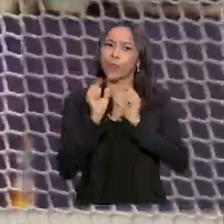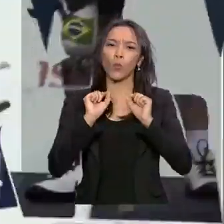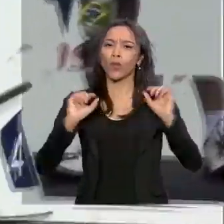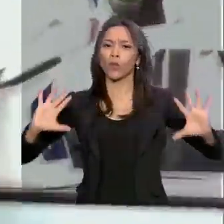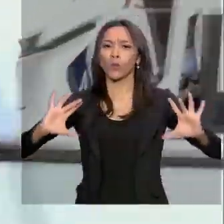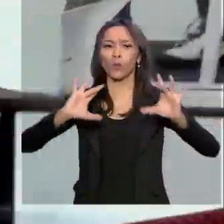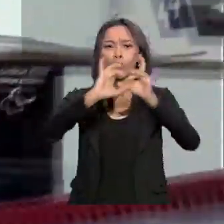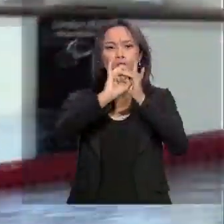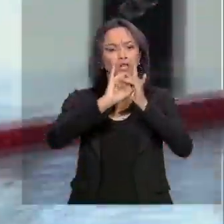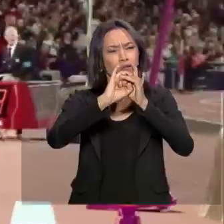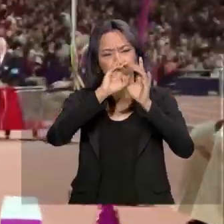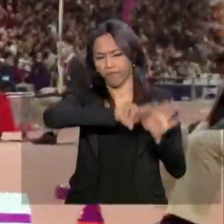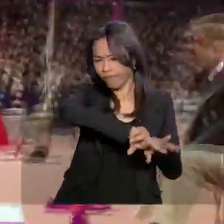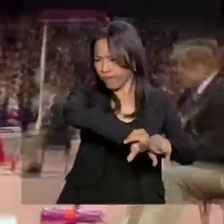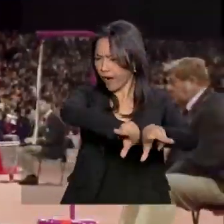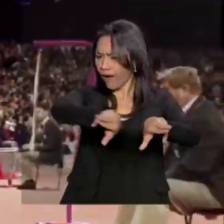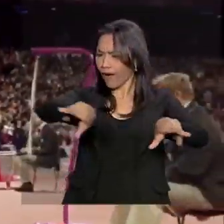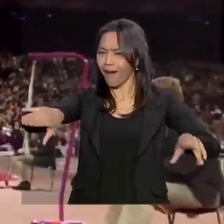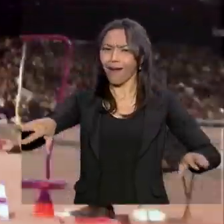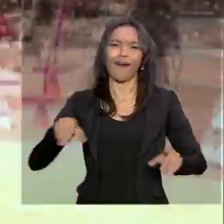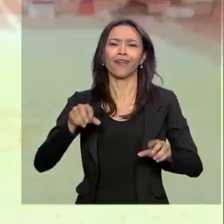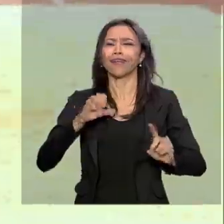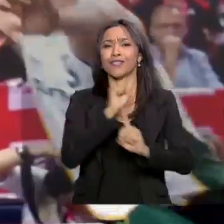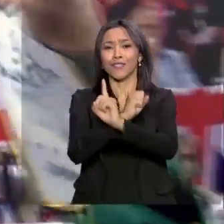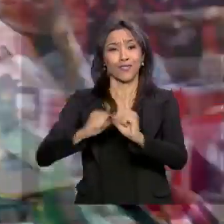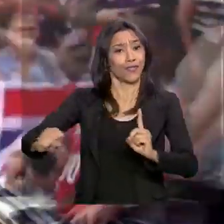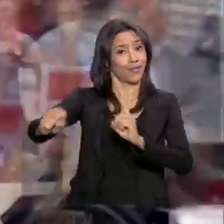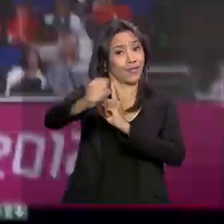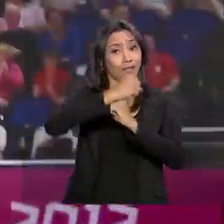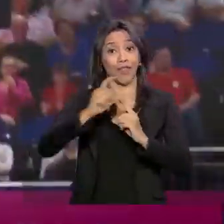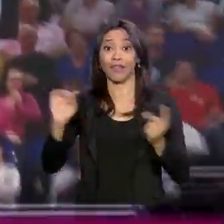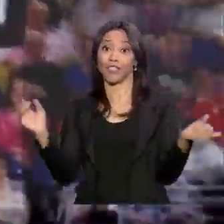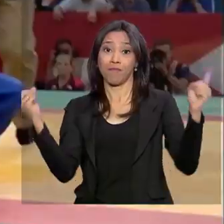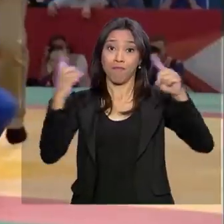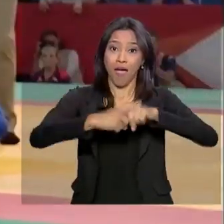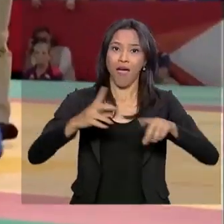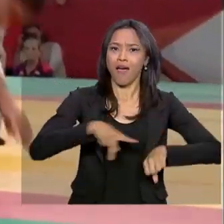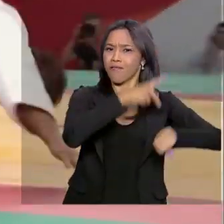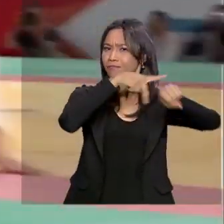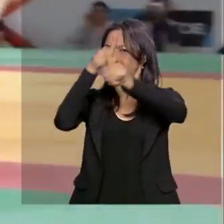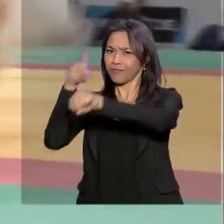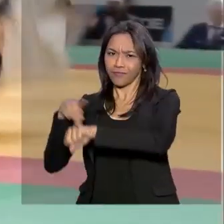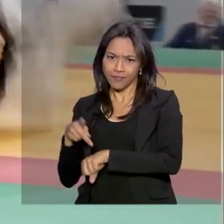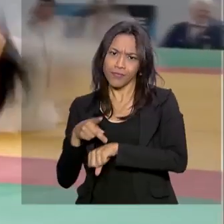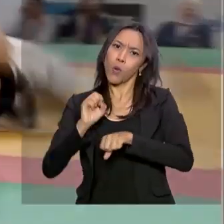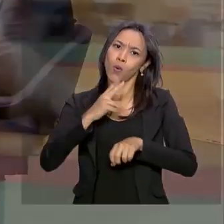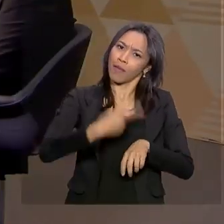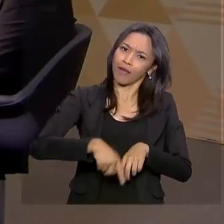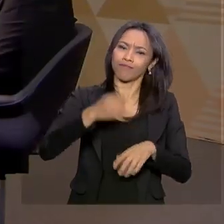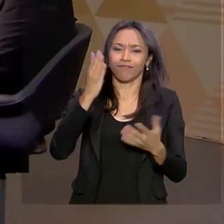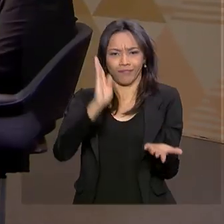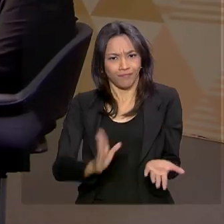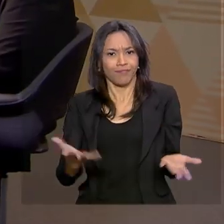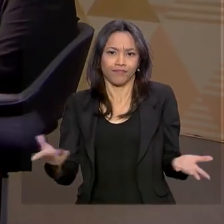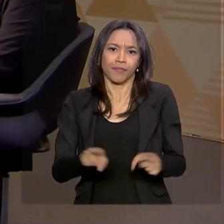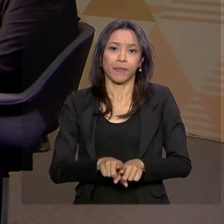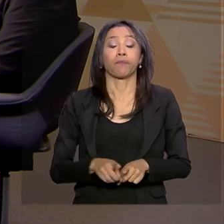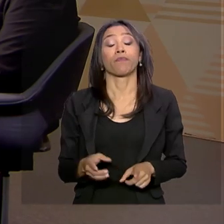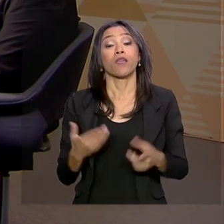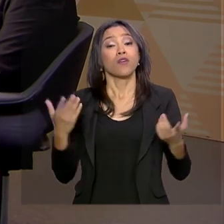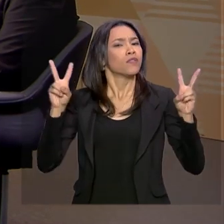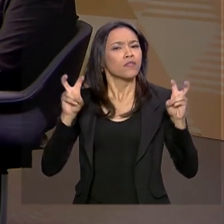de toda uma sociedade em épocas de competições esportivas nacionais ou internacionais. Sobre esse assunto,